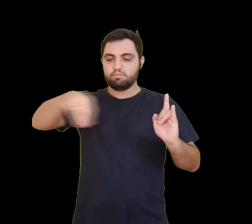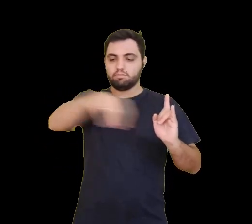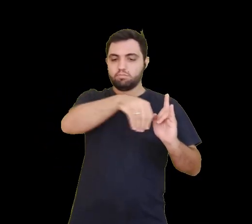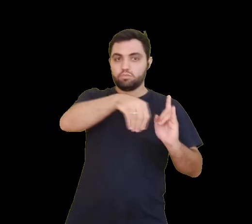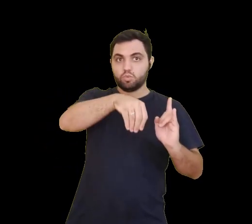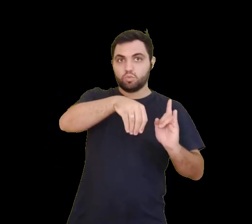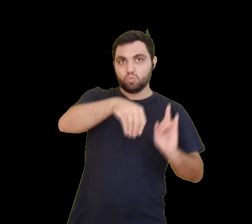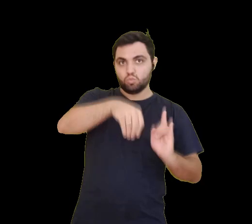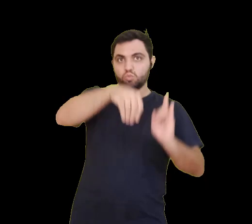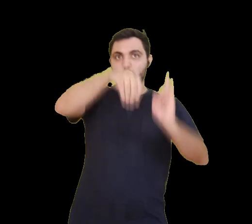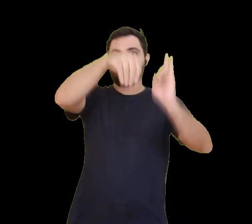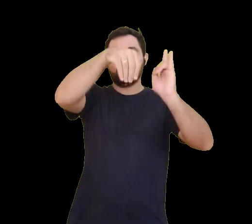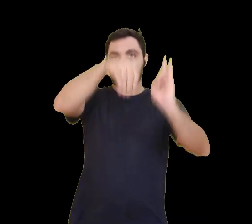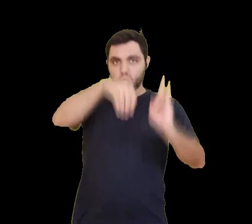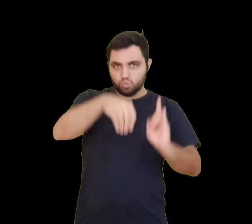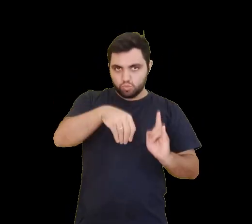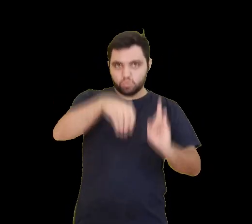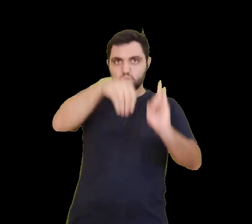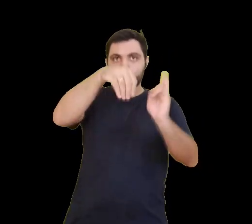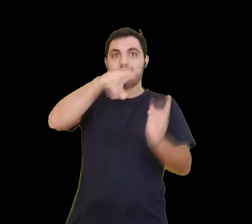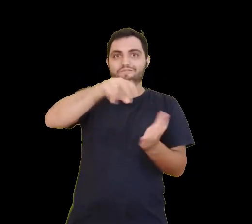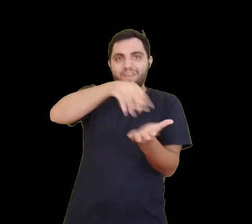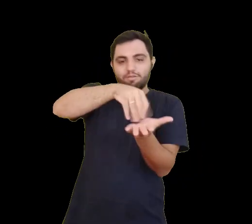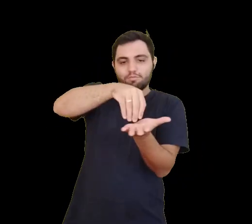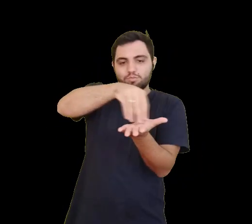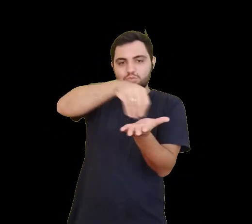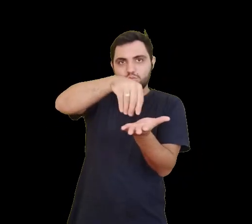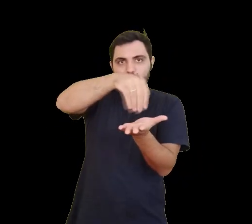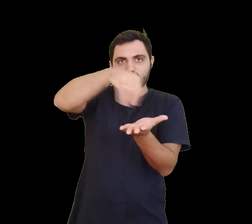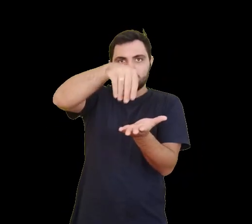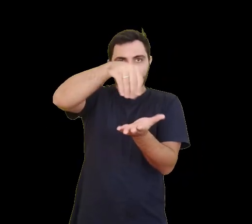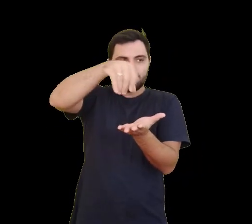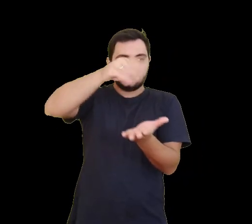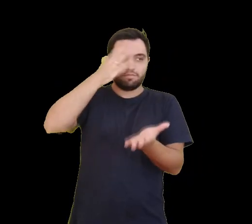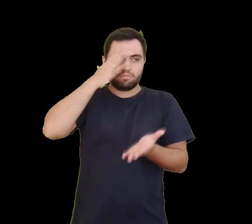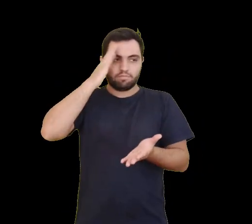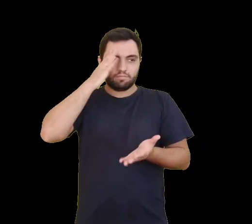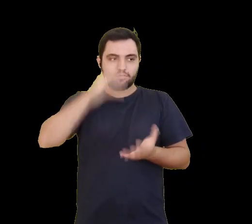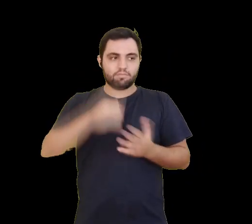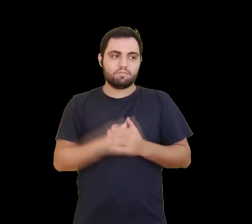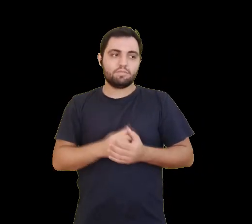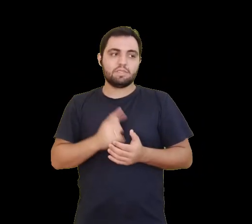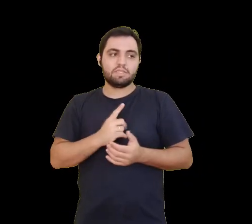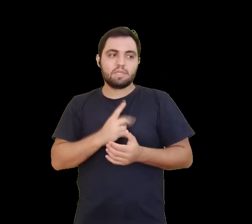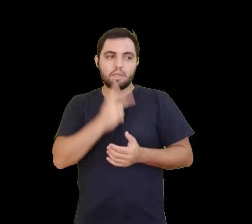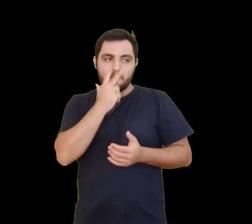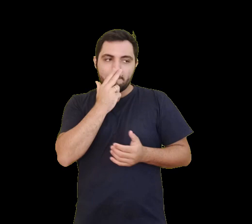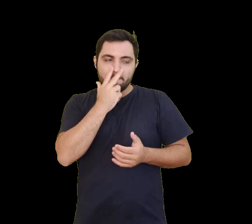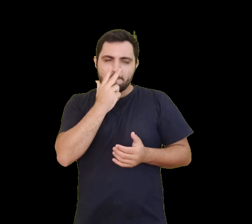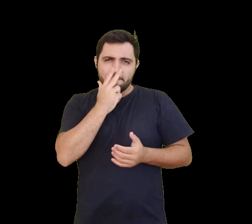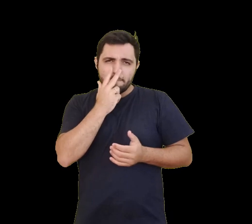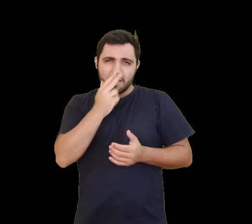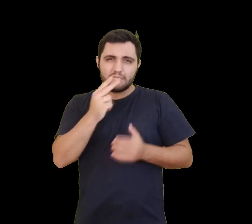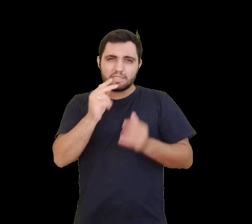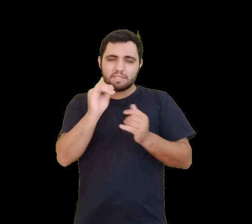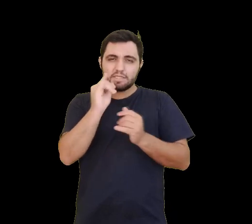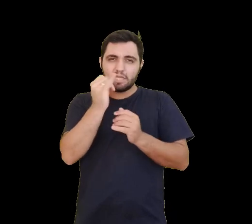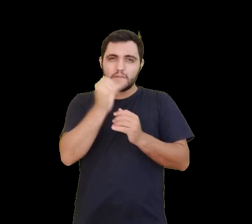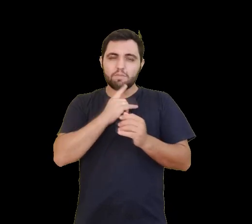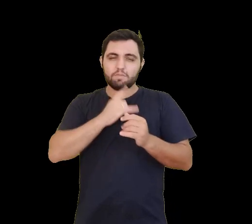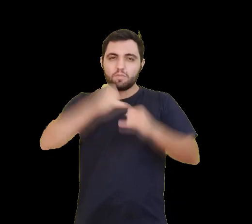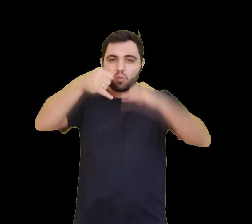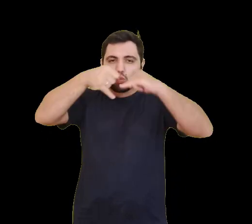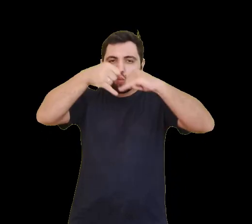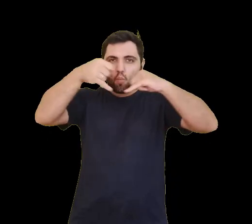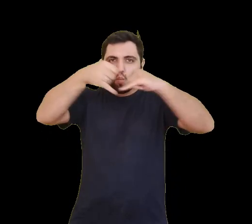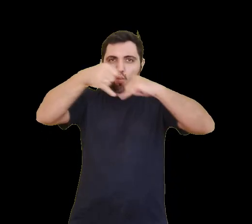cabeça aqui por baixo. Não sei se vocês vão conseguir ver. Tem uma espécie de um pininho ali. Esse pininho ali é por